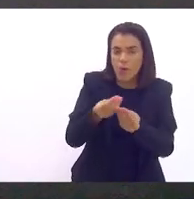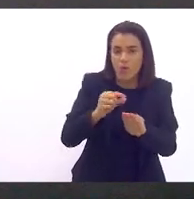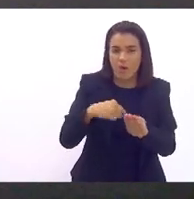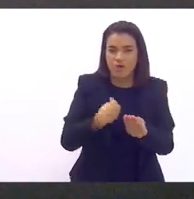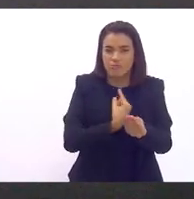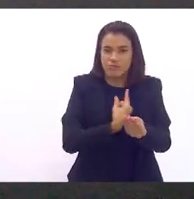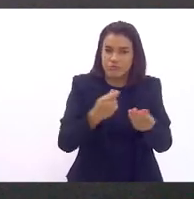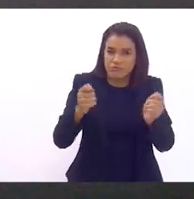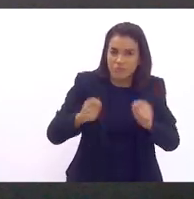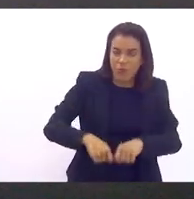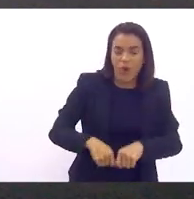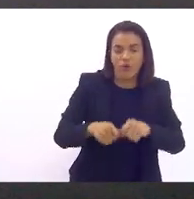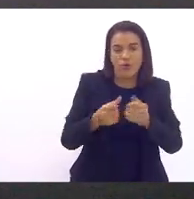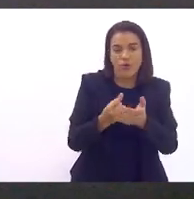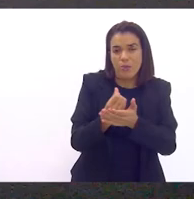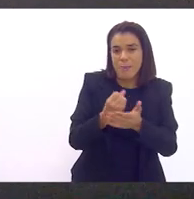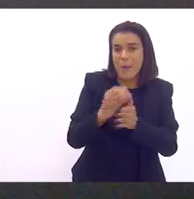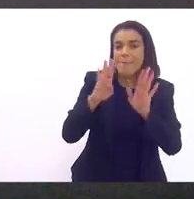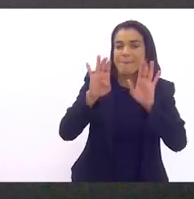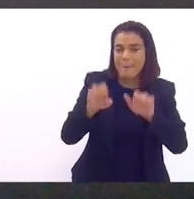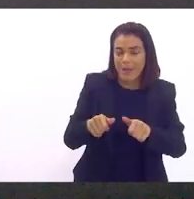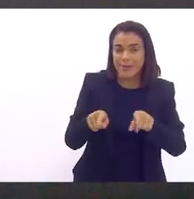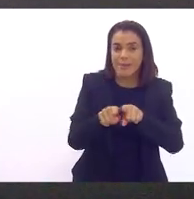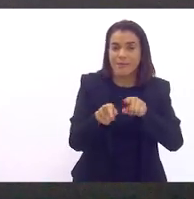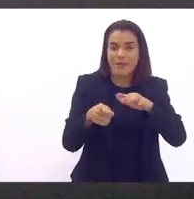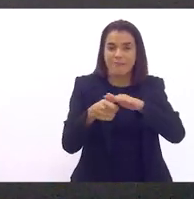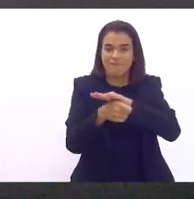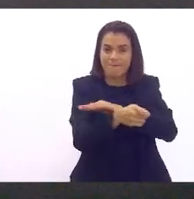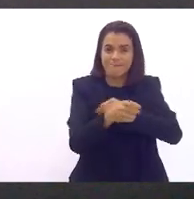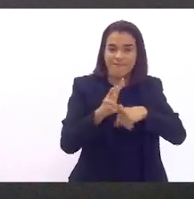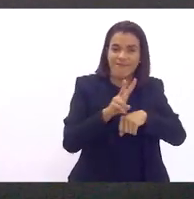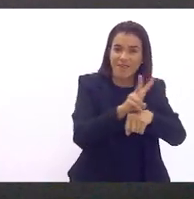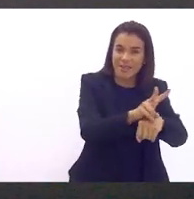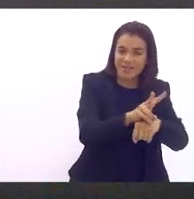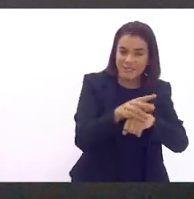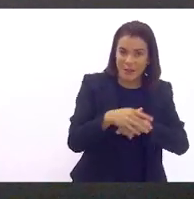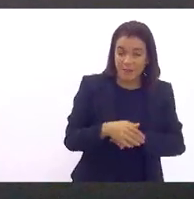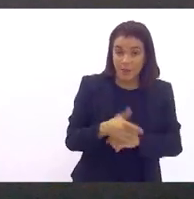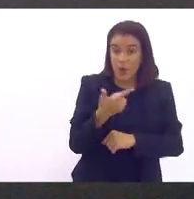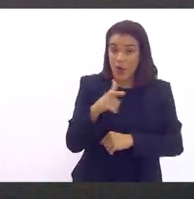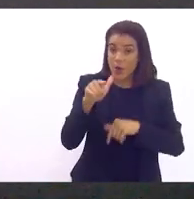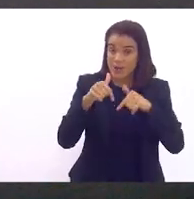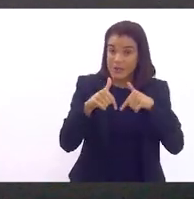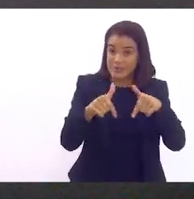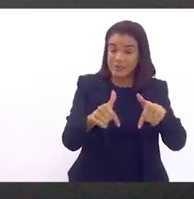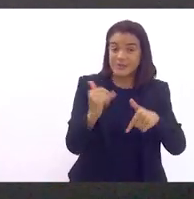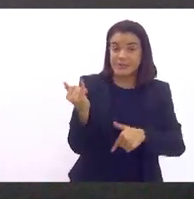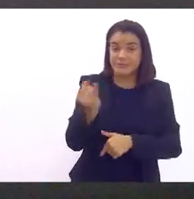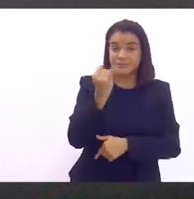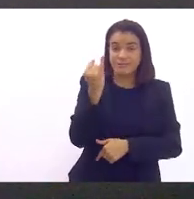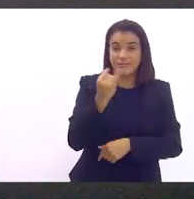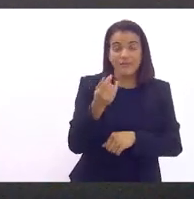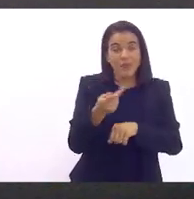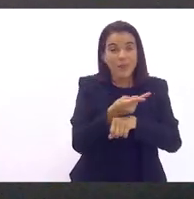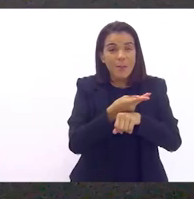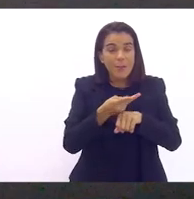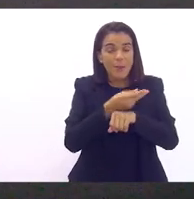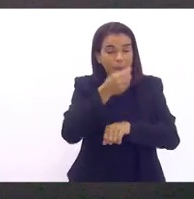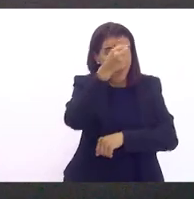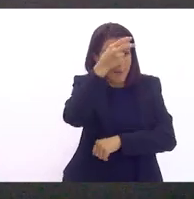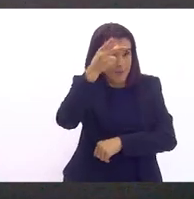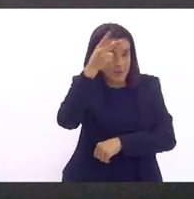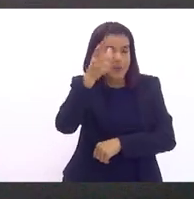comprar bem no estado do Rio de Janeiro e financiar e por fim outra iniciativa que eu acho importante é procurar os municípios que